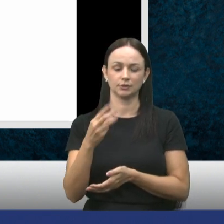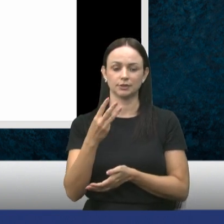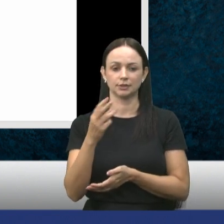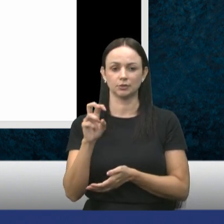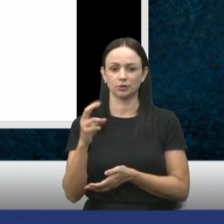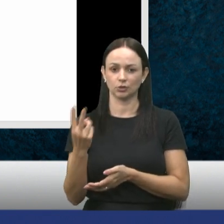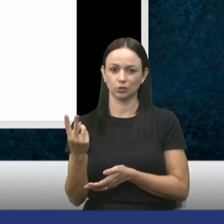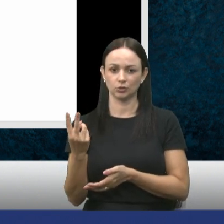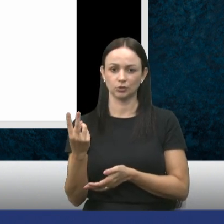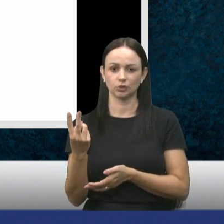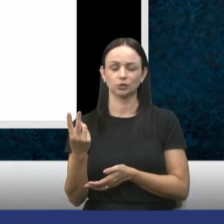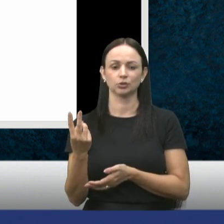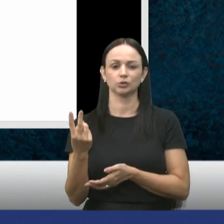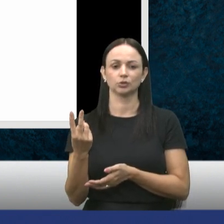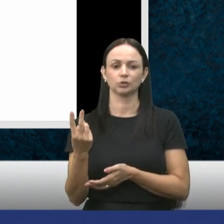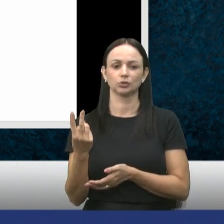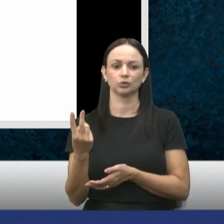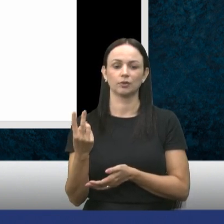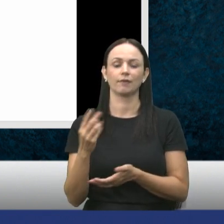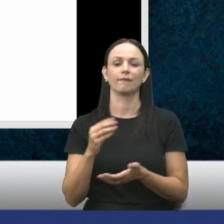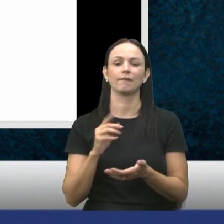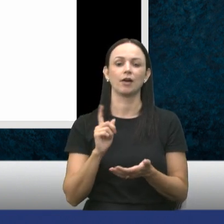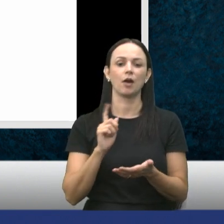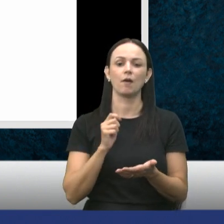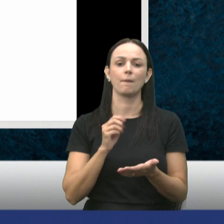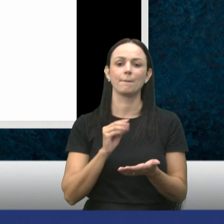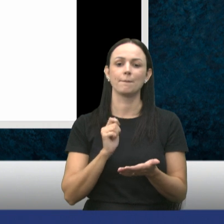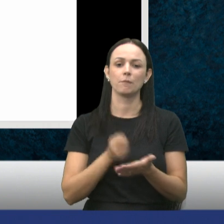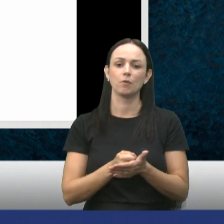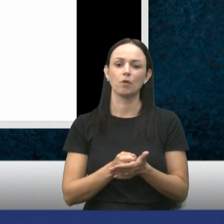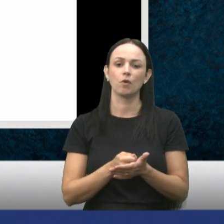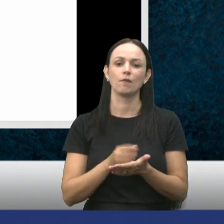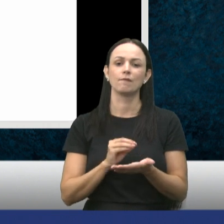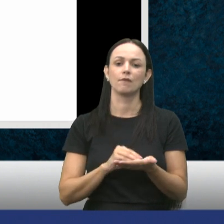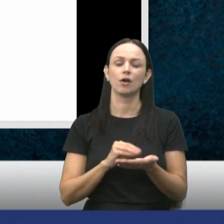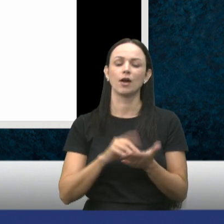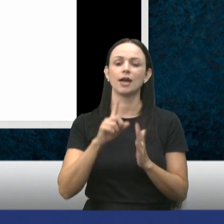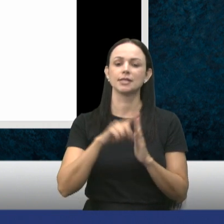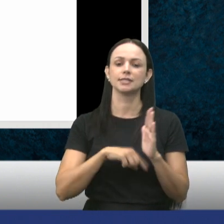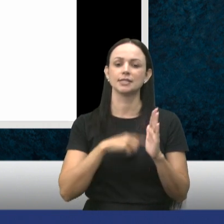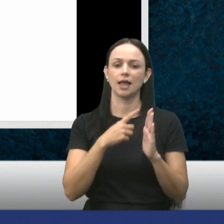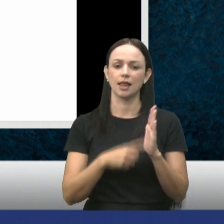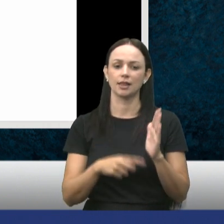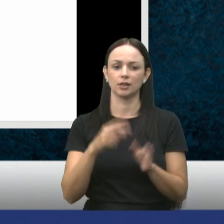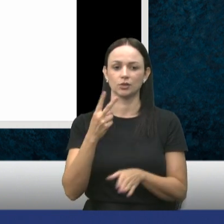386.352, e de restos a pagar não processados foram cancelados